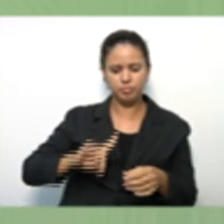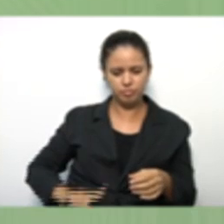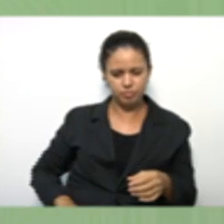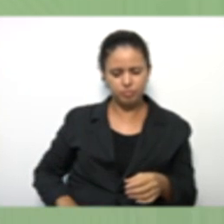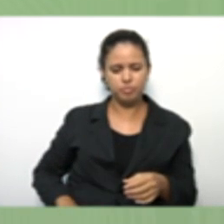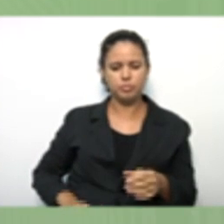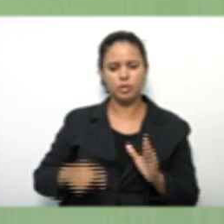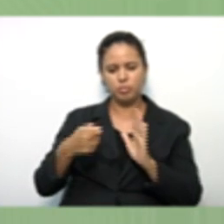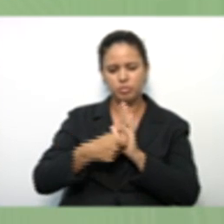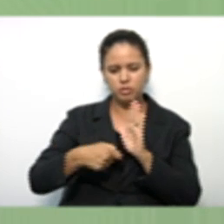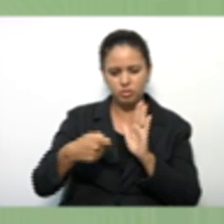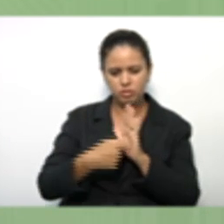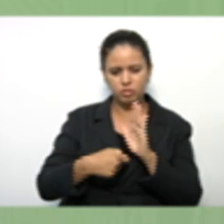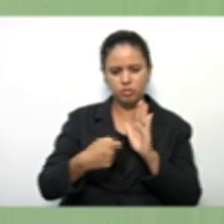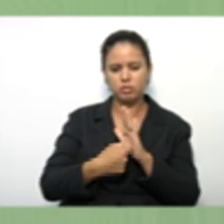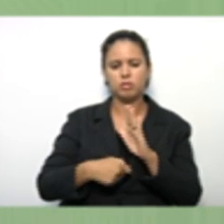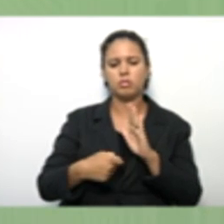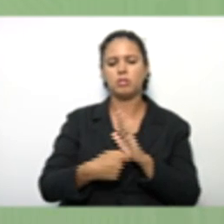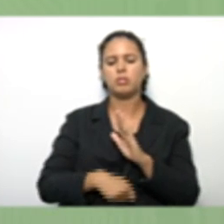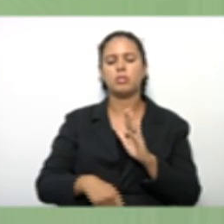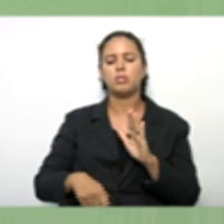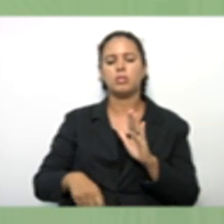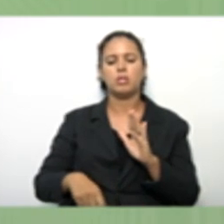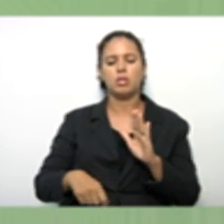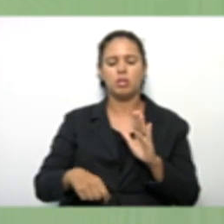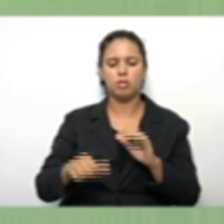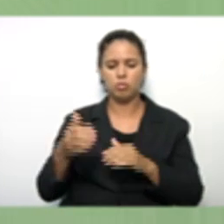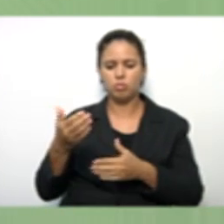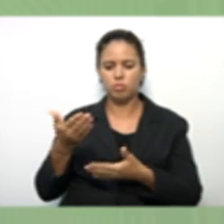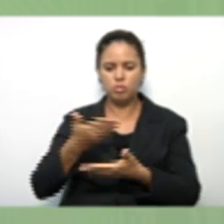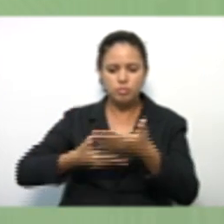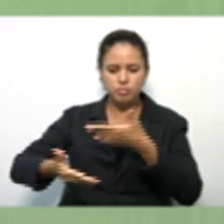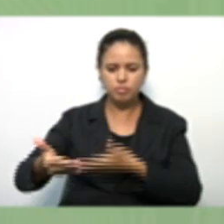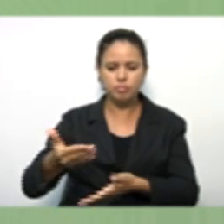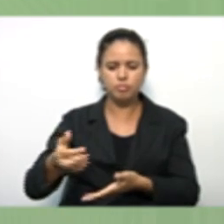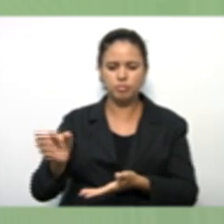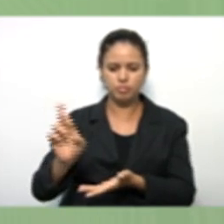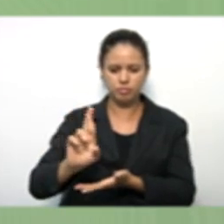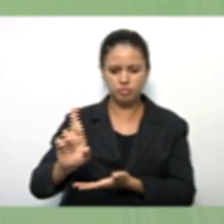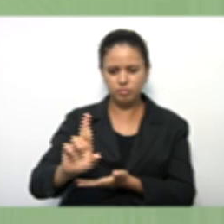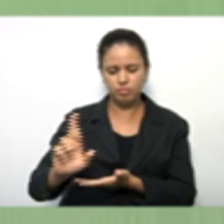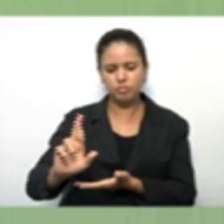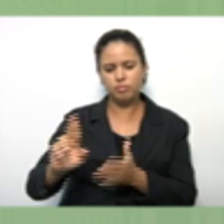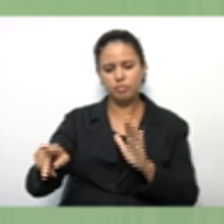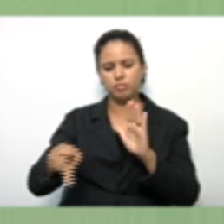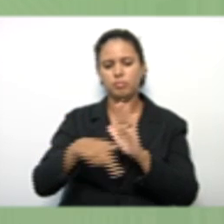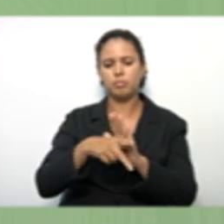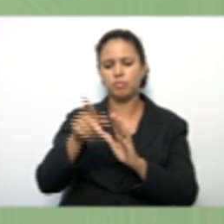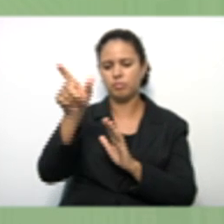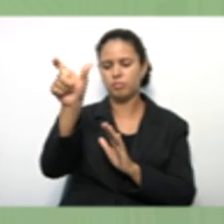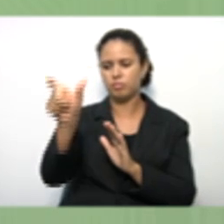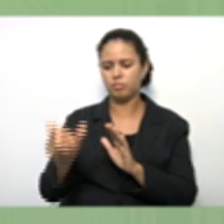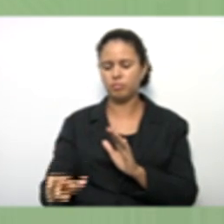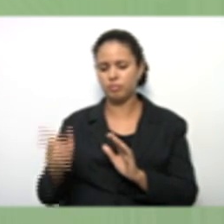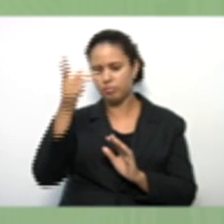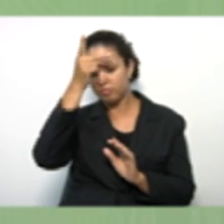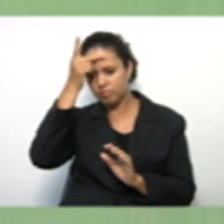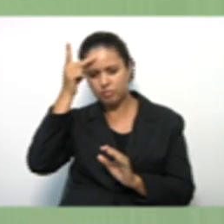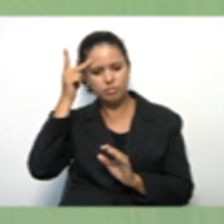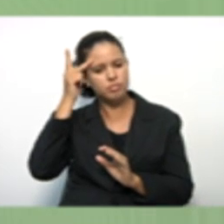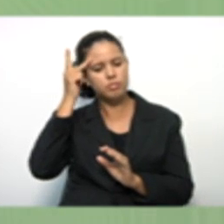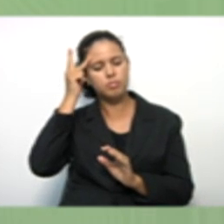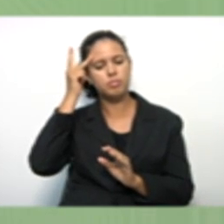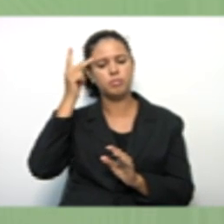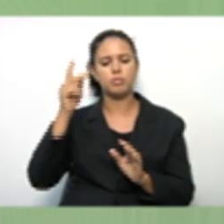uma pessoa física, jurídica ou a uma entidade. Então, lembrando que a cooperativa, né, quando ela se